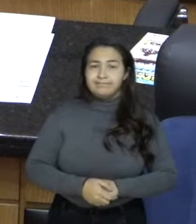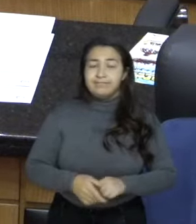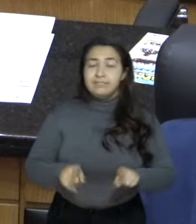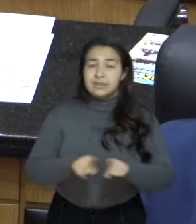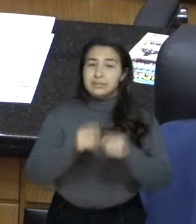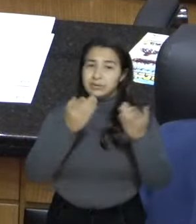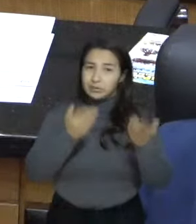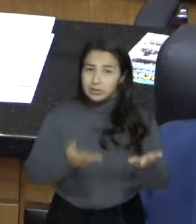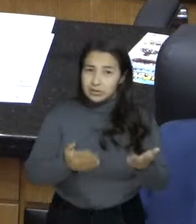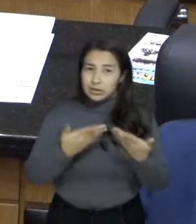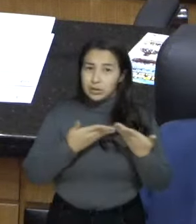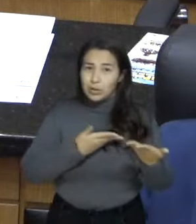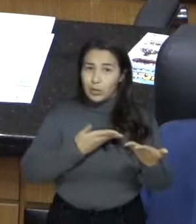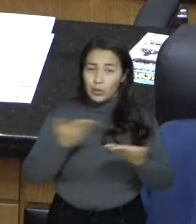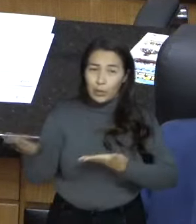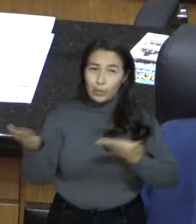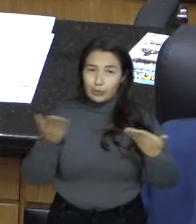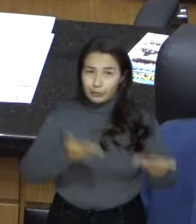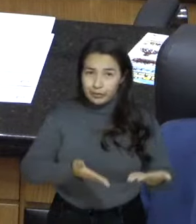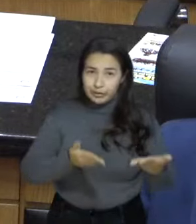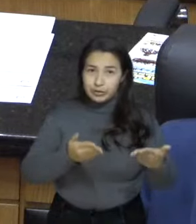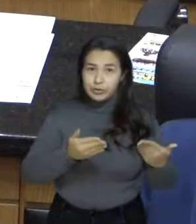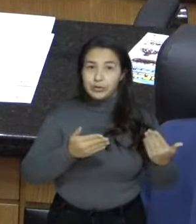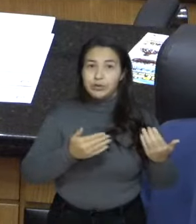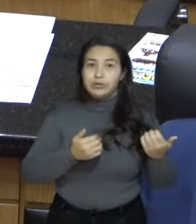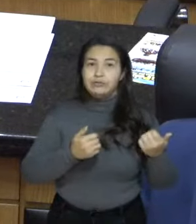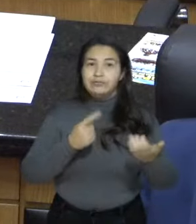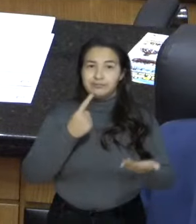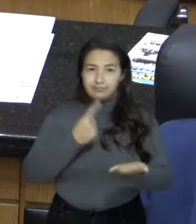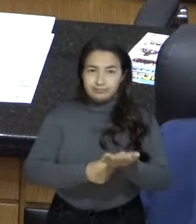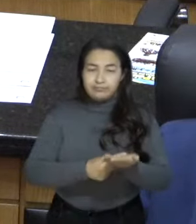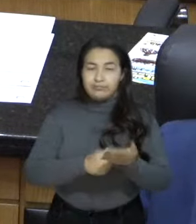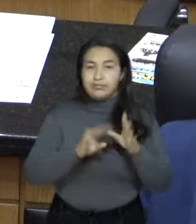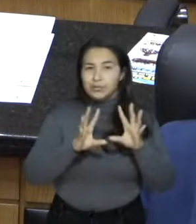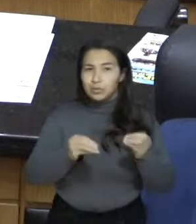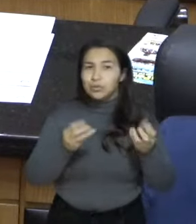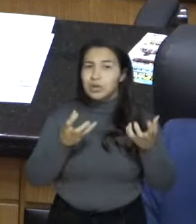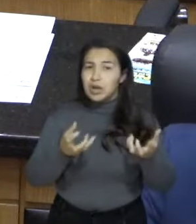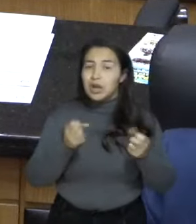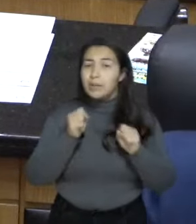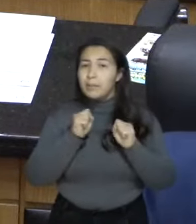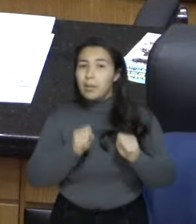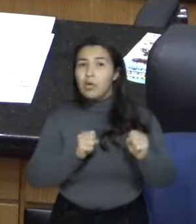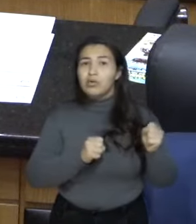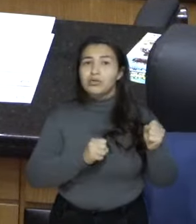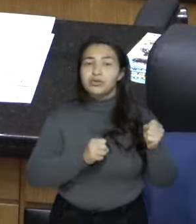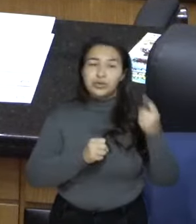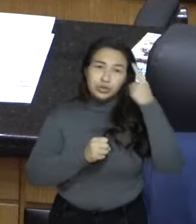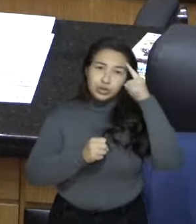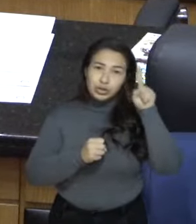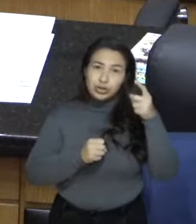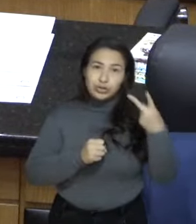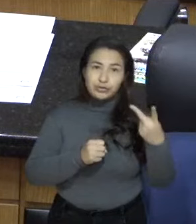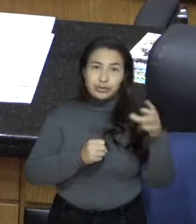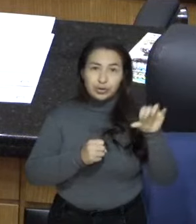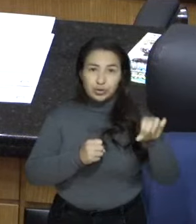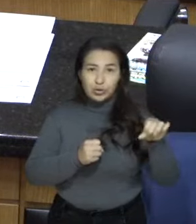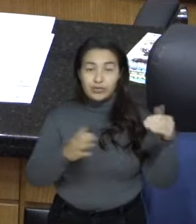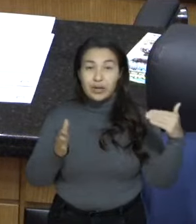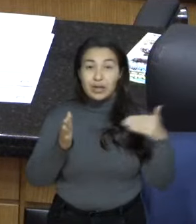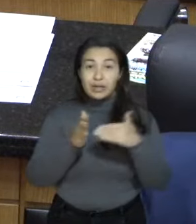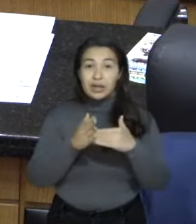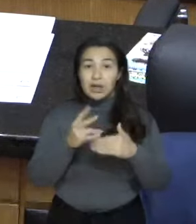você feita pelo nosso prefeito para que todos aqueles que puderem né agora do dia 29 até o dia 2 de julho